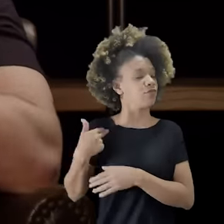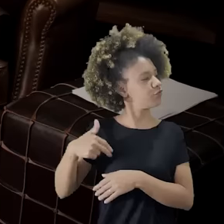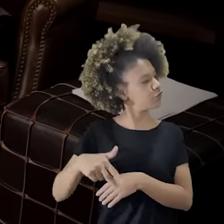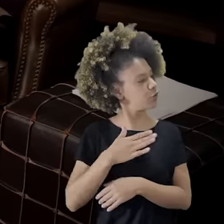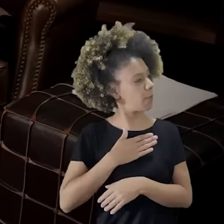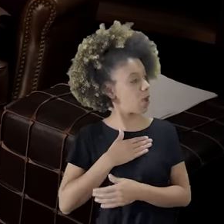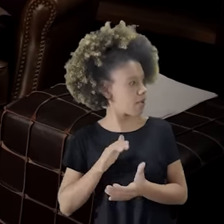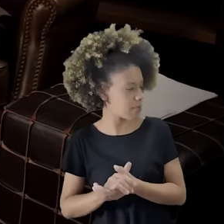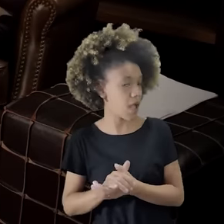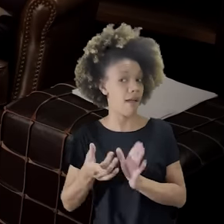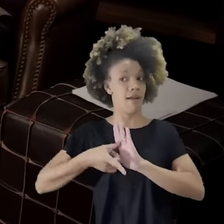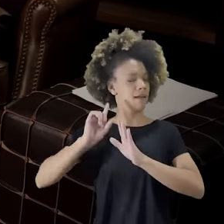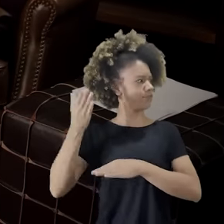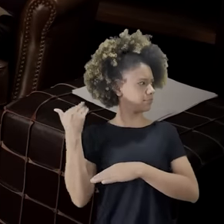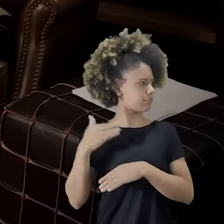casamento